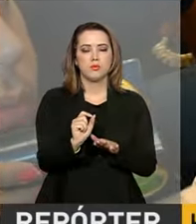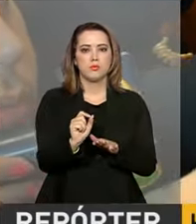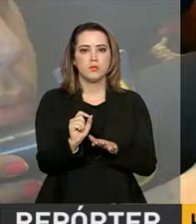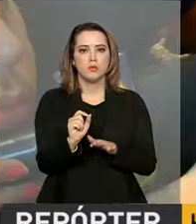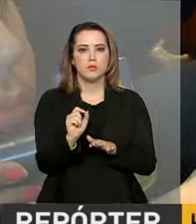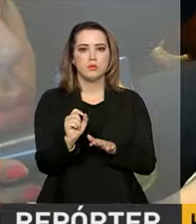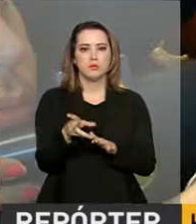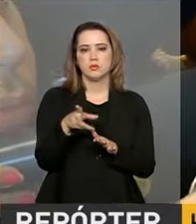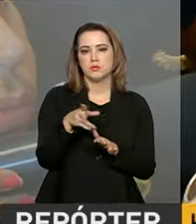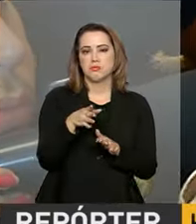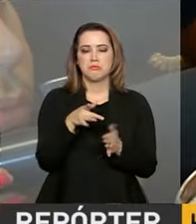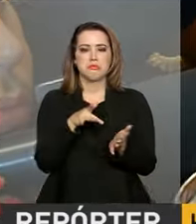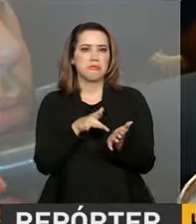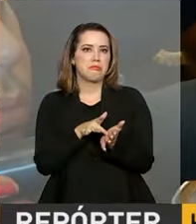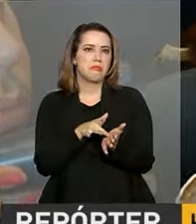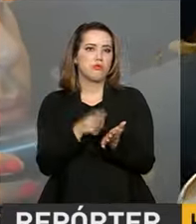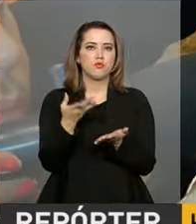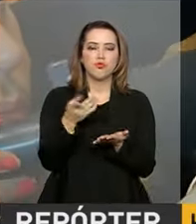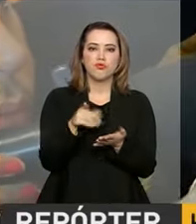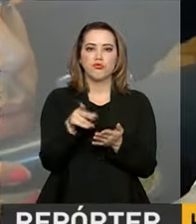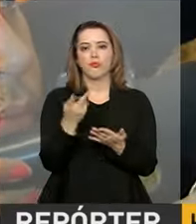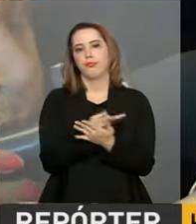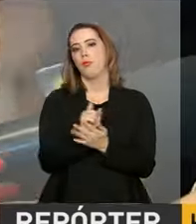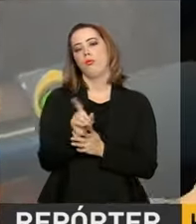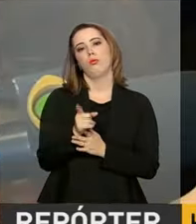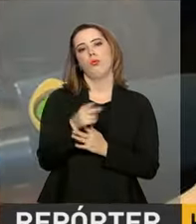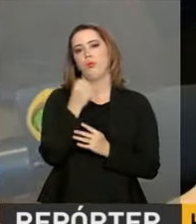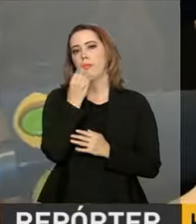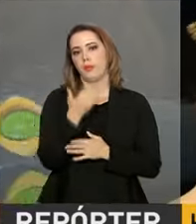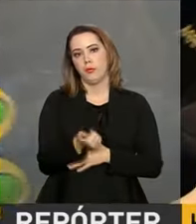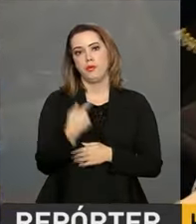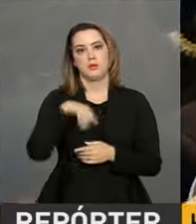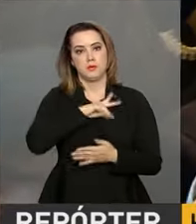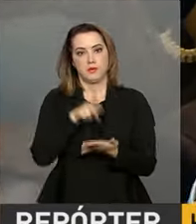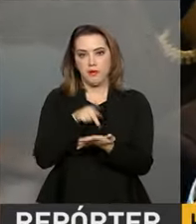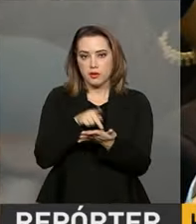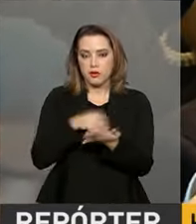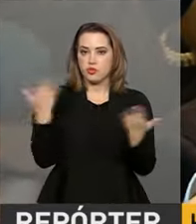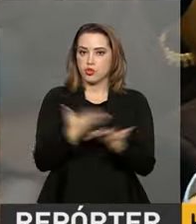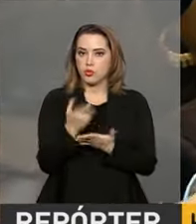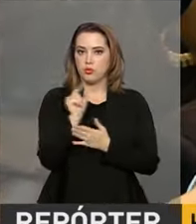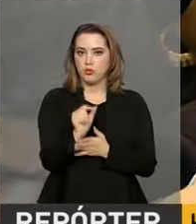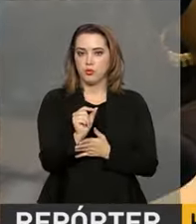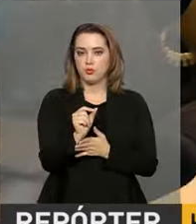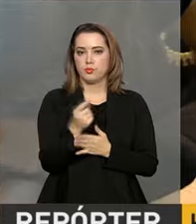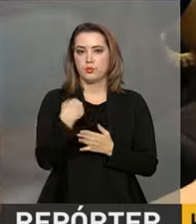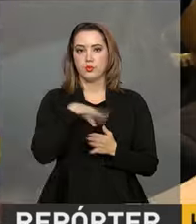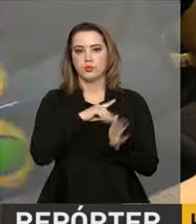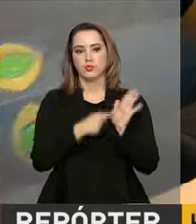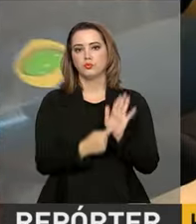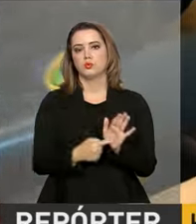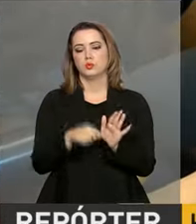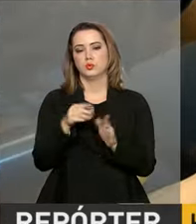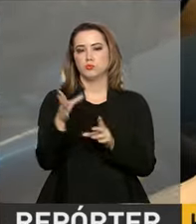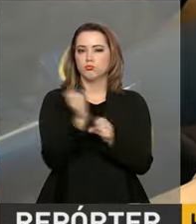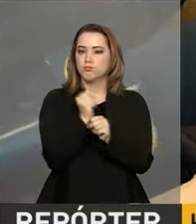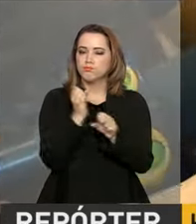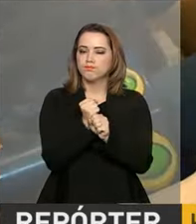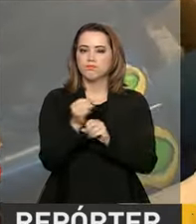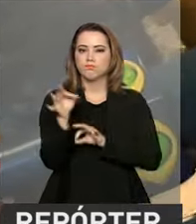aliviar este quadro verbalmente não resolve. Nós temos que dizer qual é a verdade agora, qual é a realidade. Estamos calculando